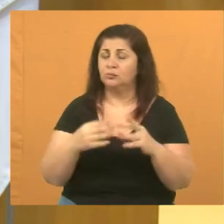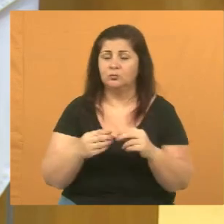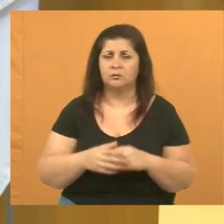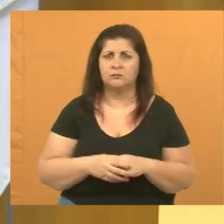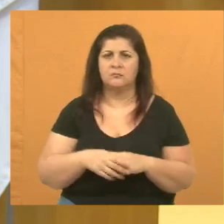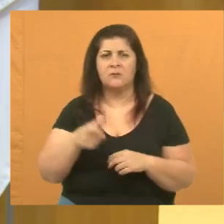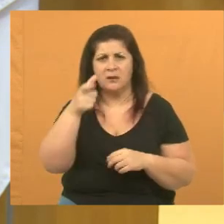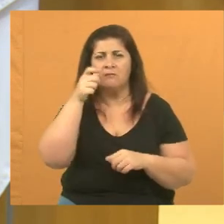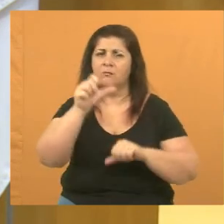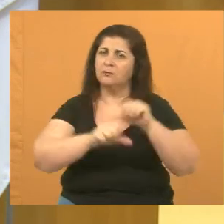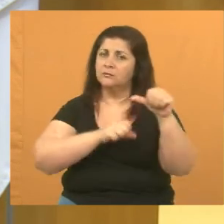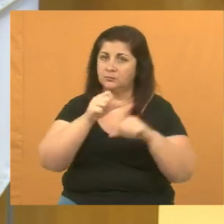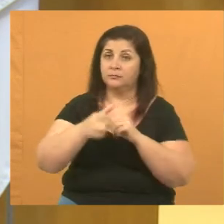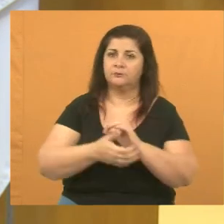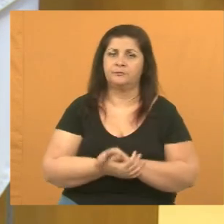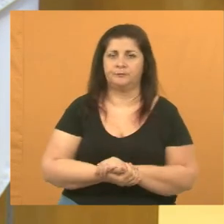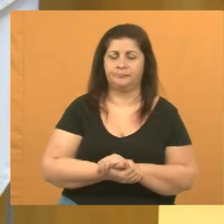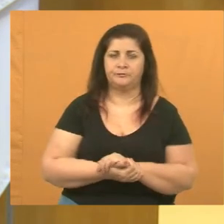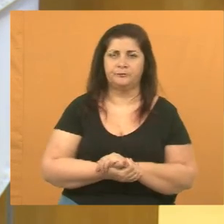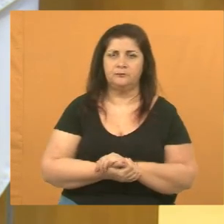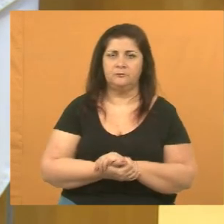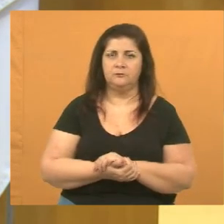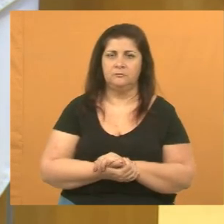viu as mudanças que teve.